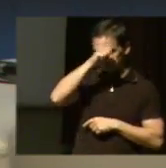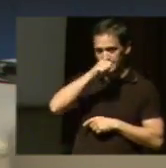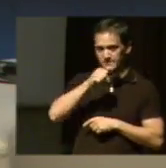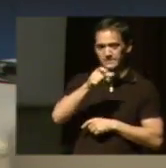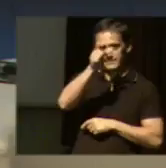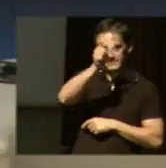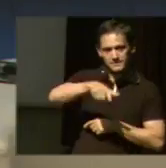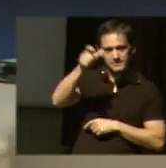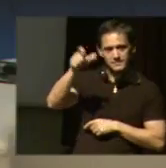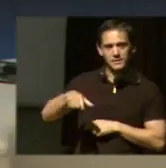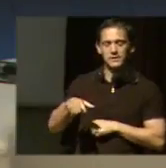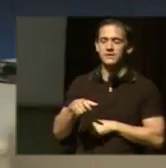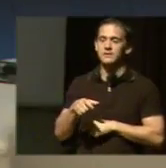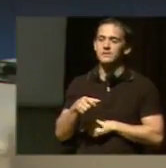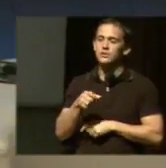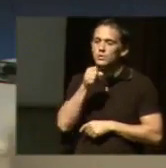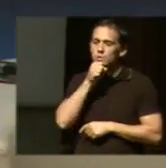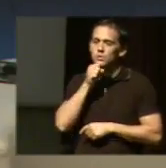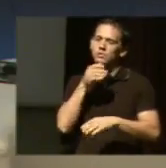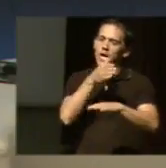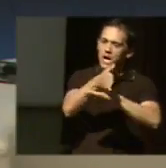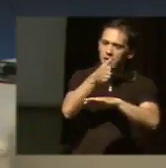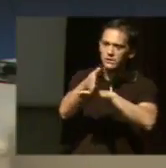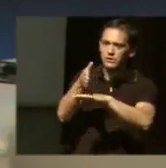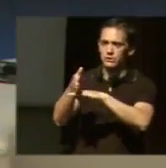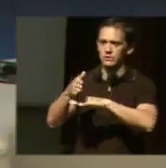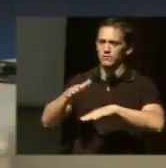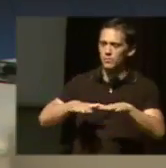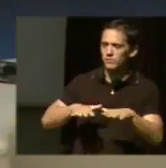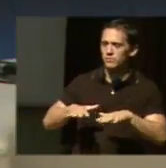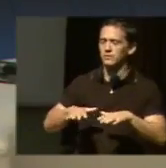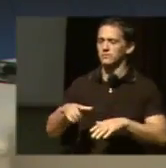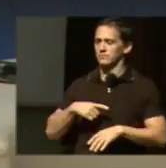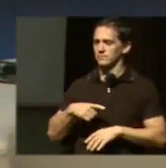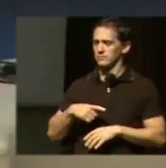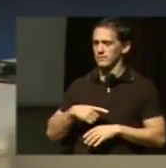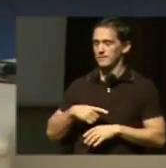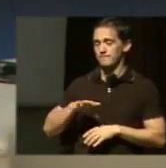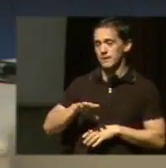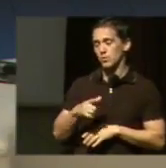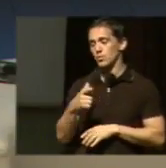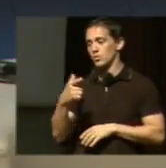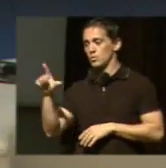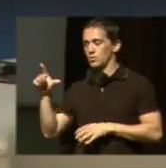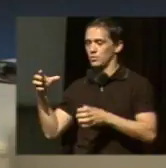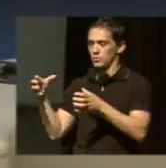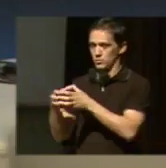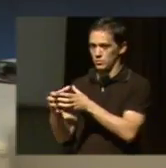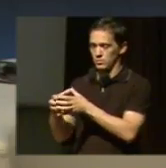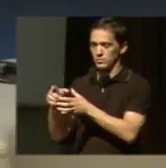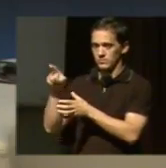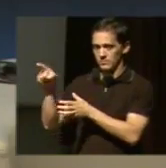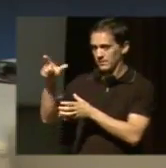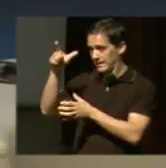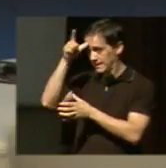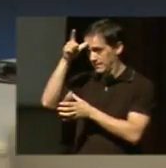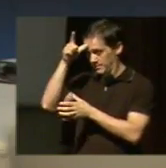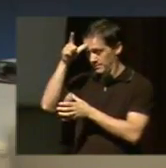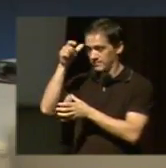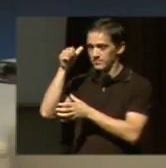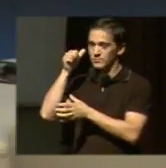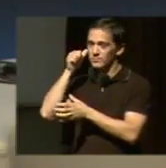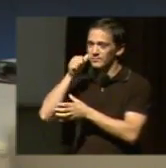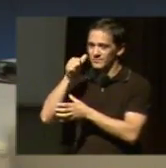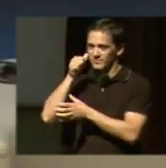aqui também. Mas ele mostrou também que existe um outro grupo, que na Alemanha era uma mulher com